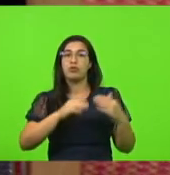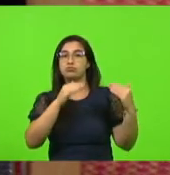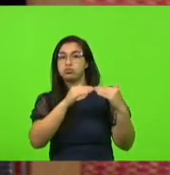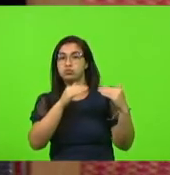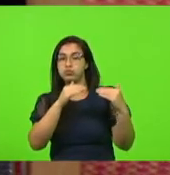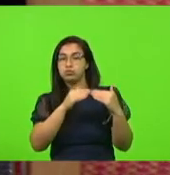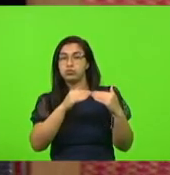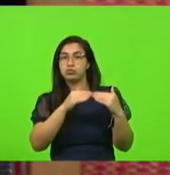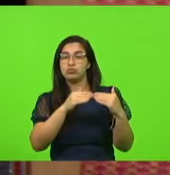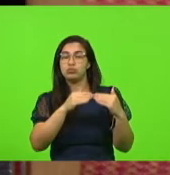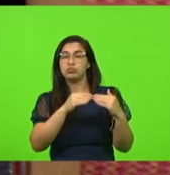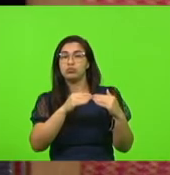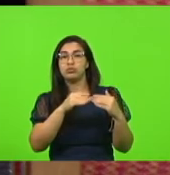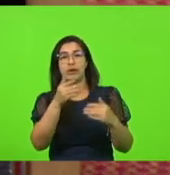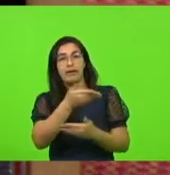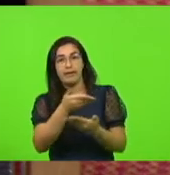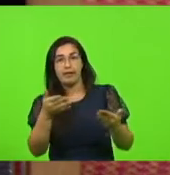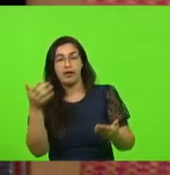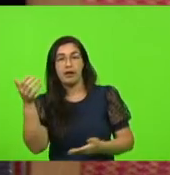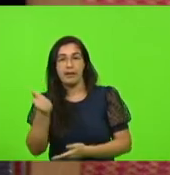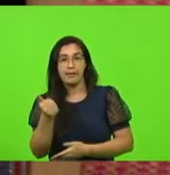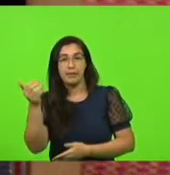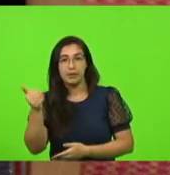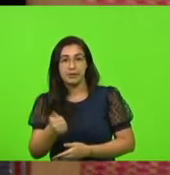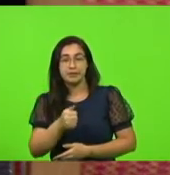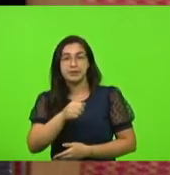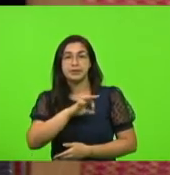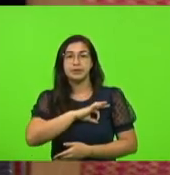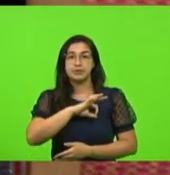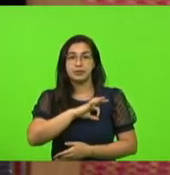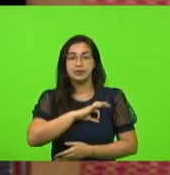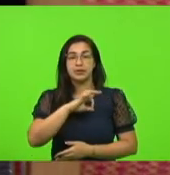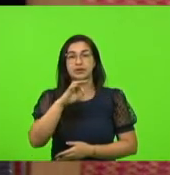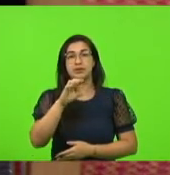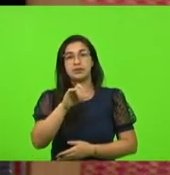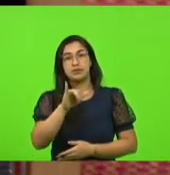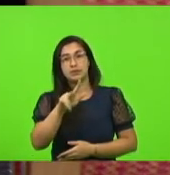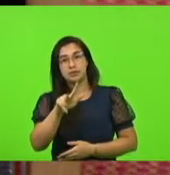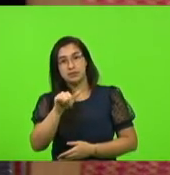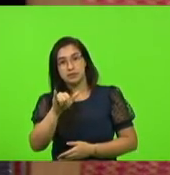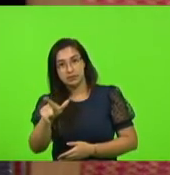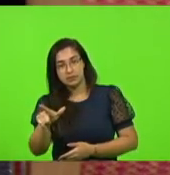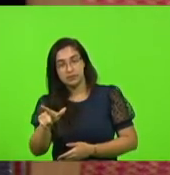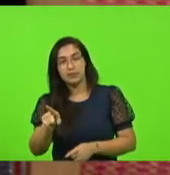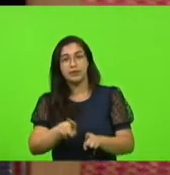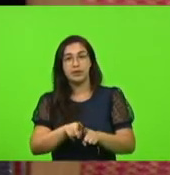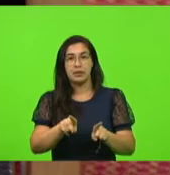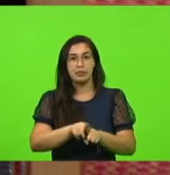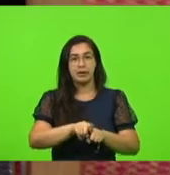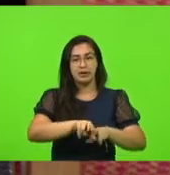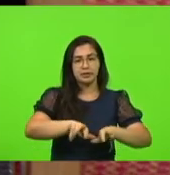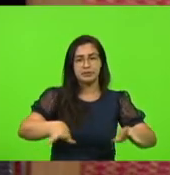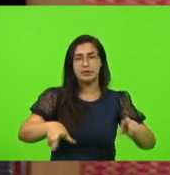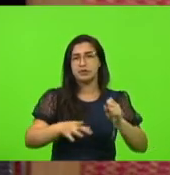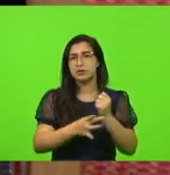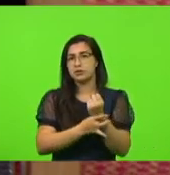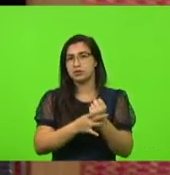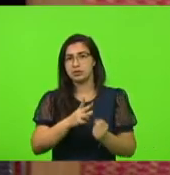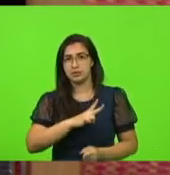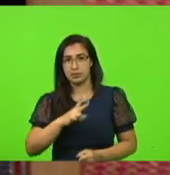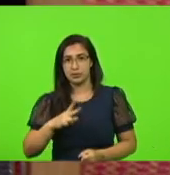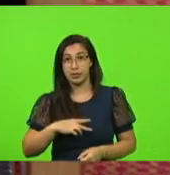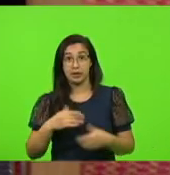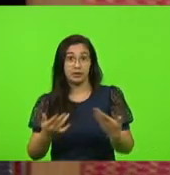a aposentadoria dos policiais civis e dos outros segmentos da segurança pública. Então,